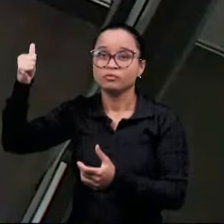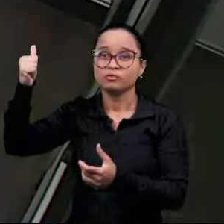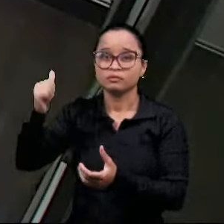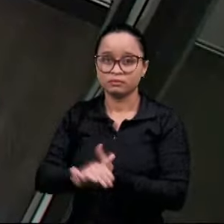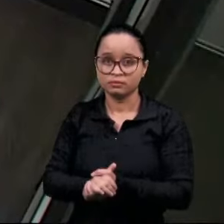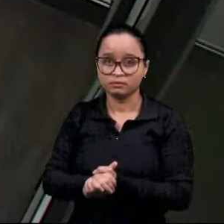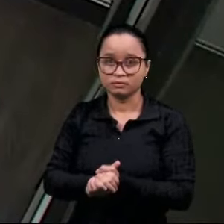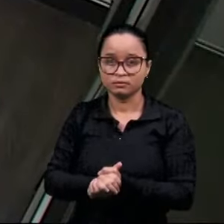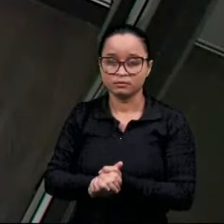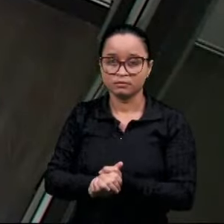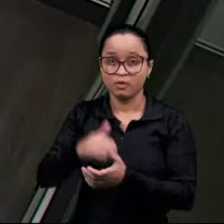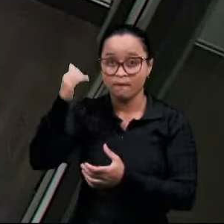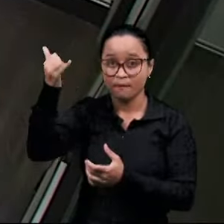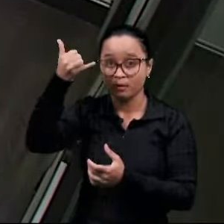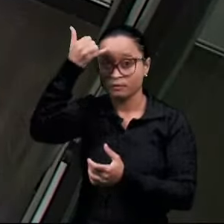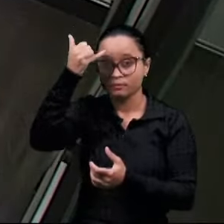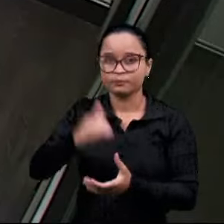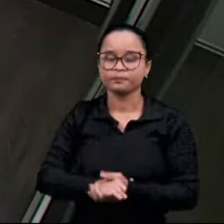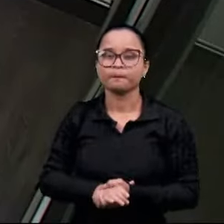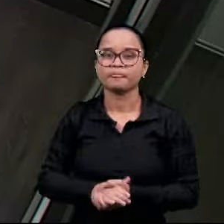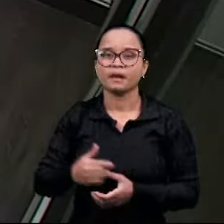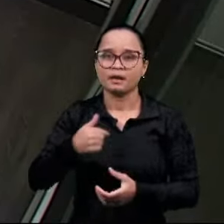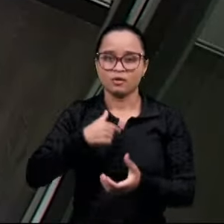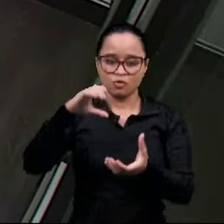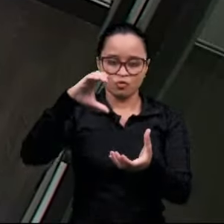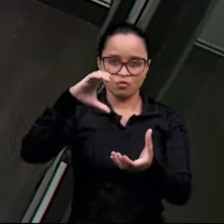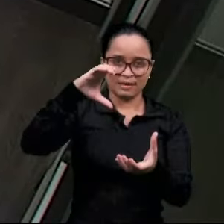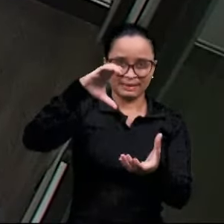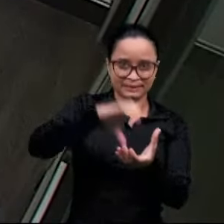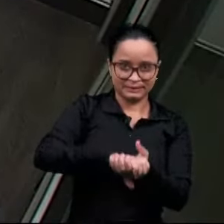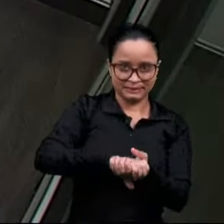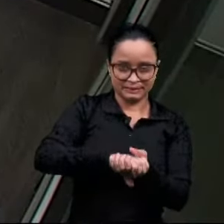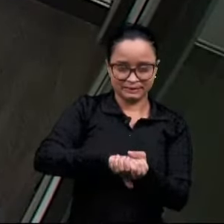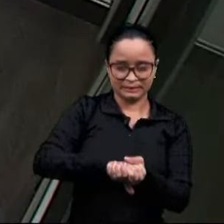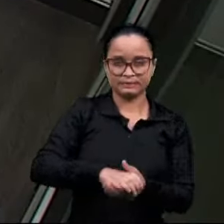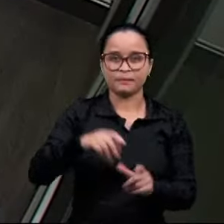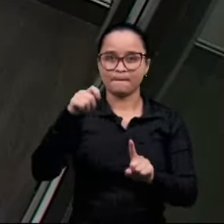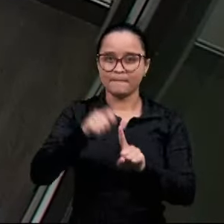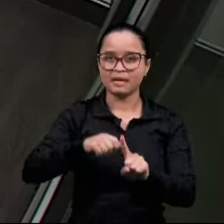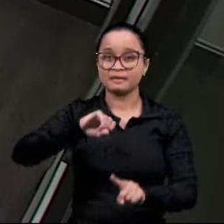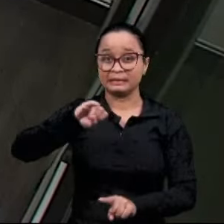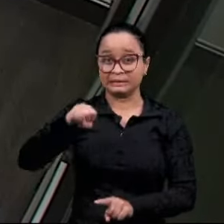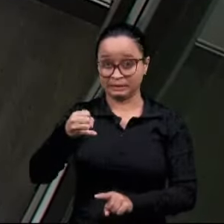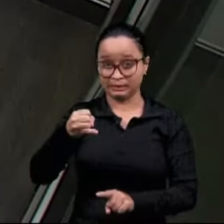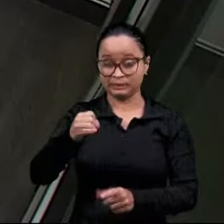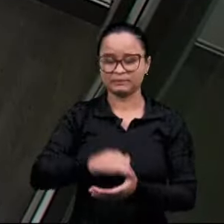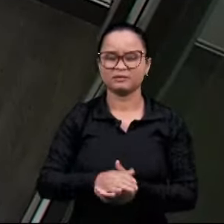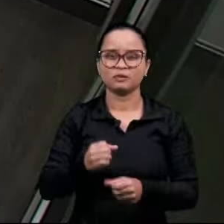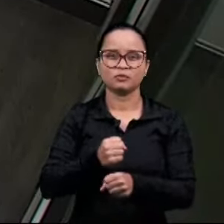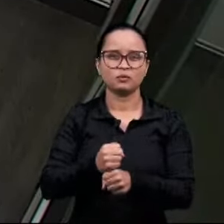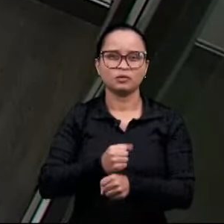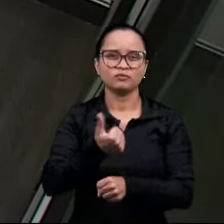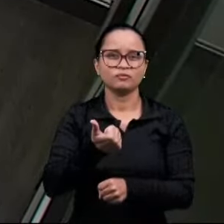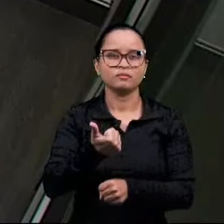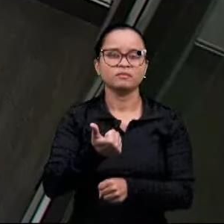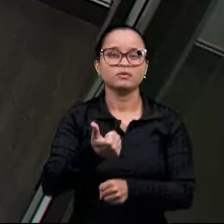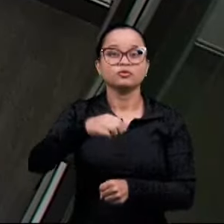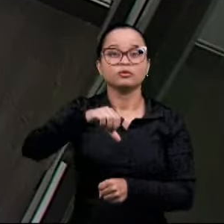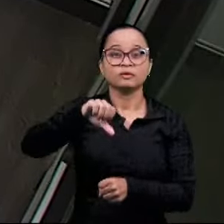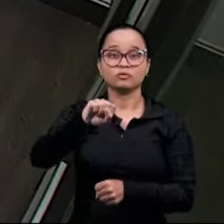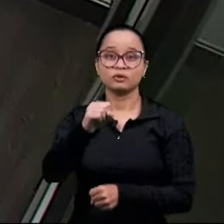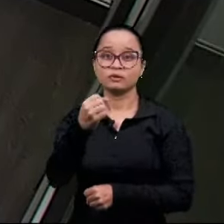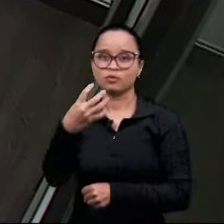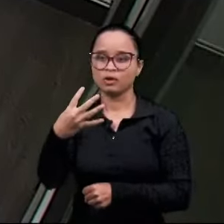casamento? Eu tinha acabado de casar, eu casei em janeiro, em maio do ano de 84. O Senhor me